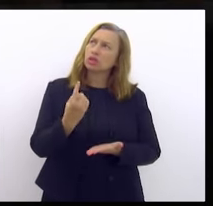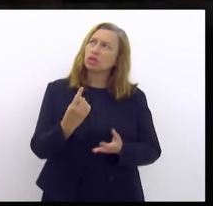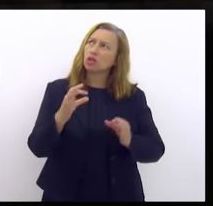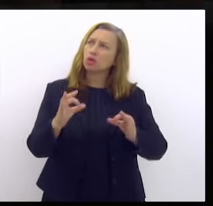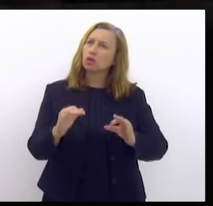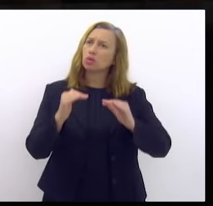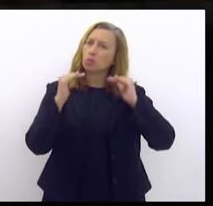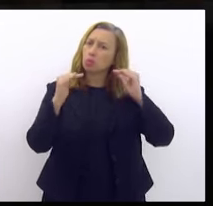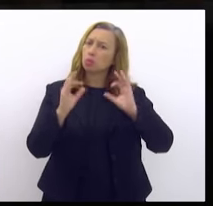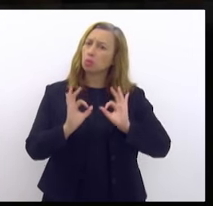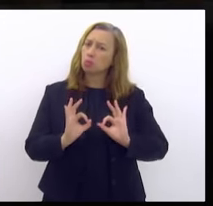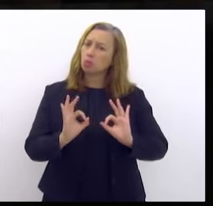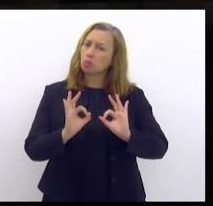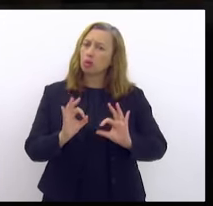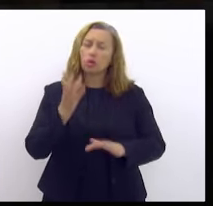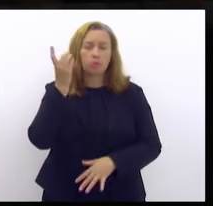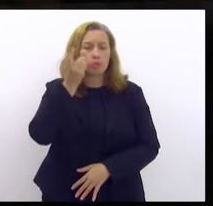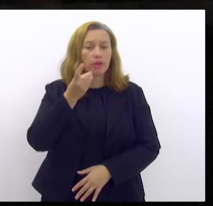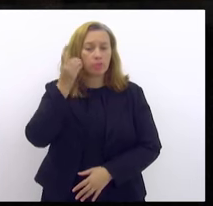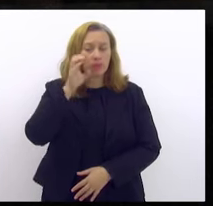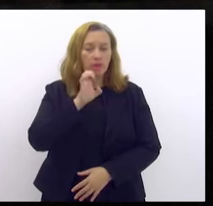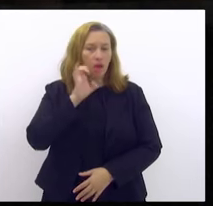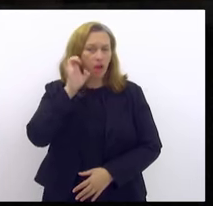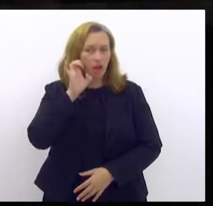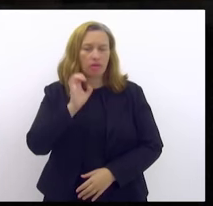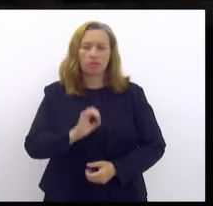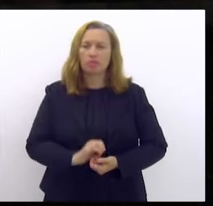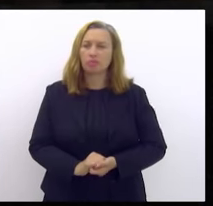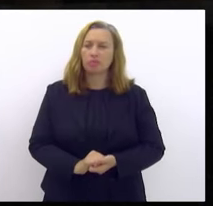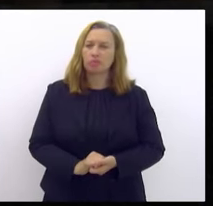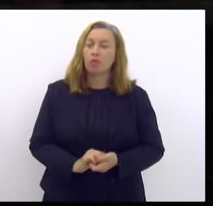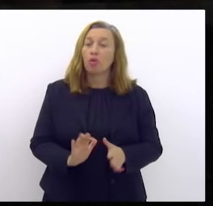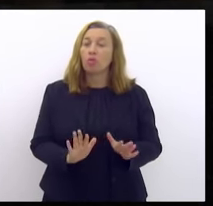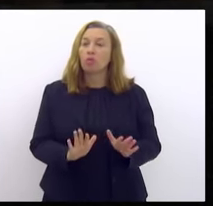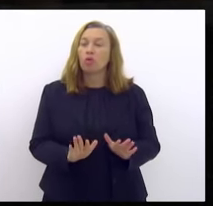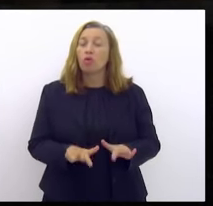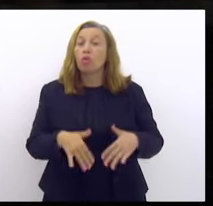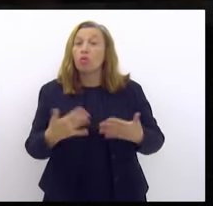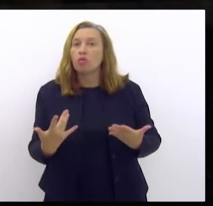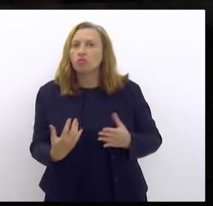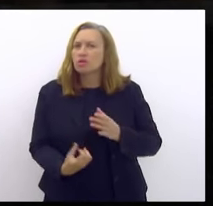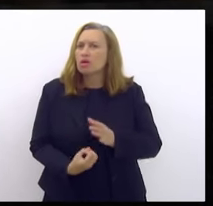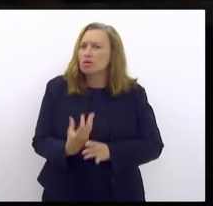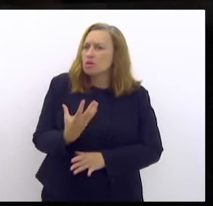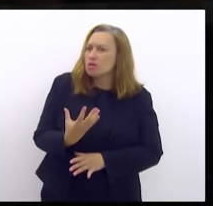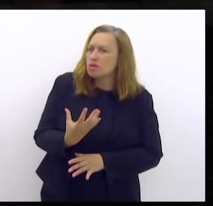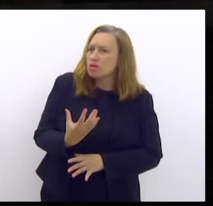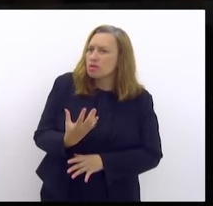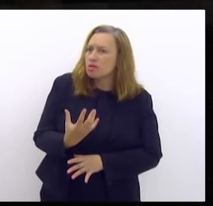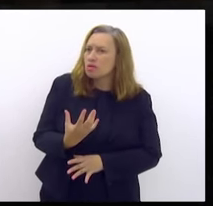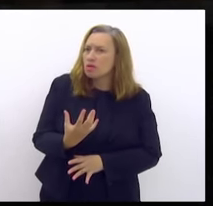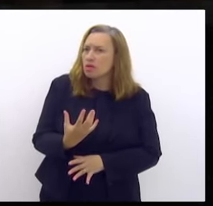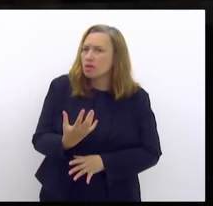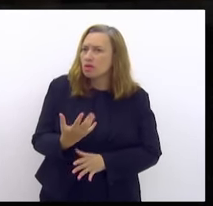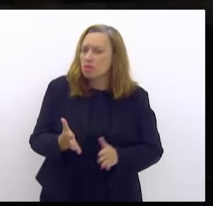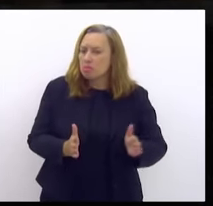extraordinária, deputada Élica Takimoto, é quando você cria algo